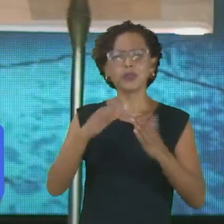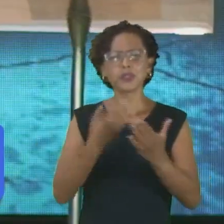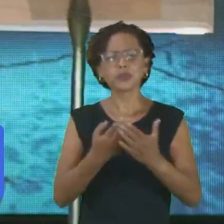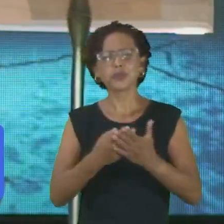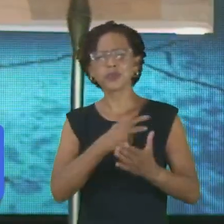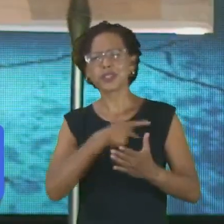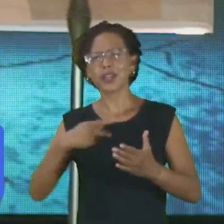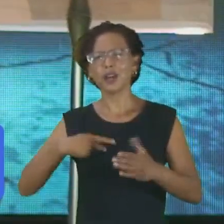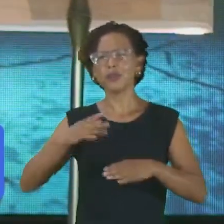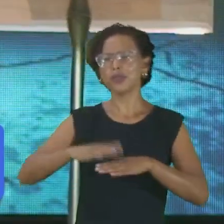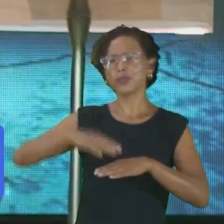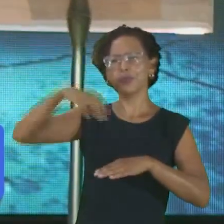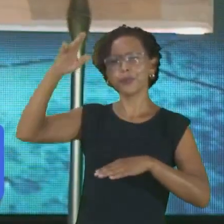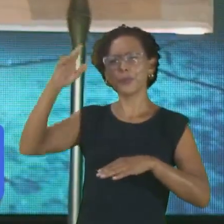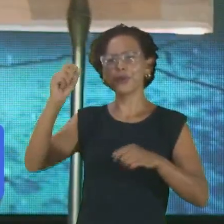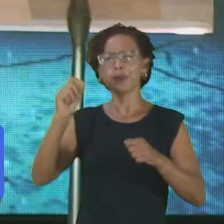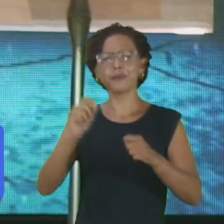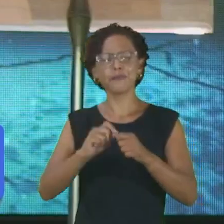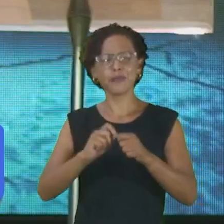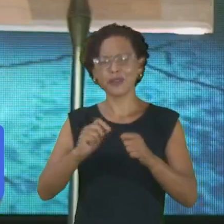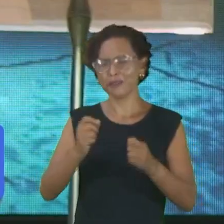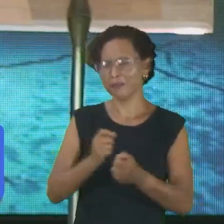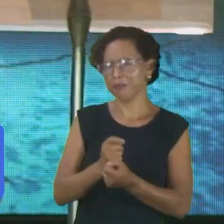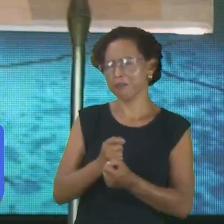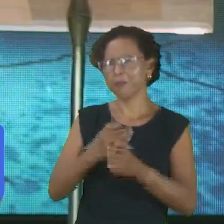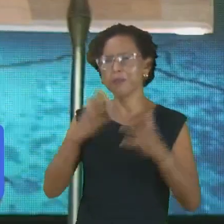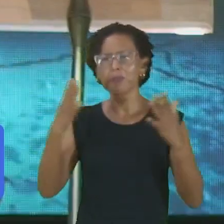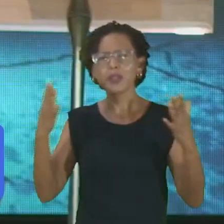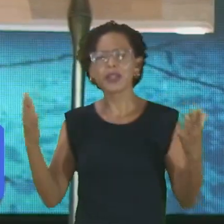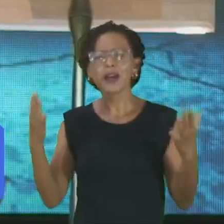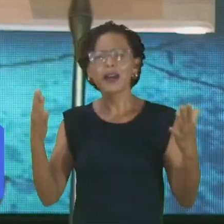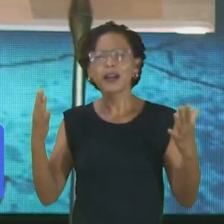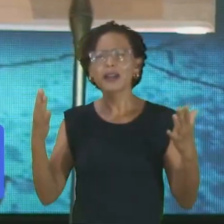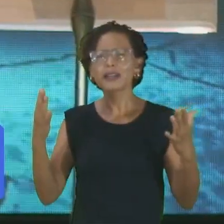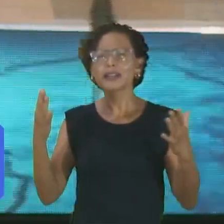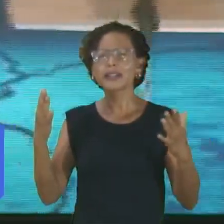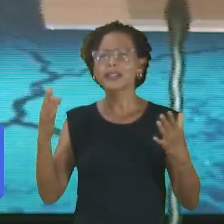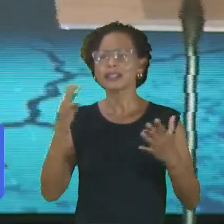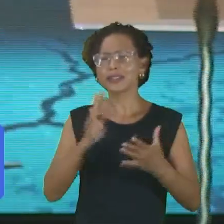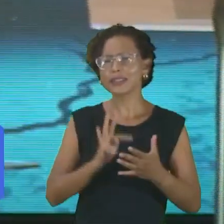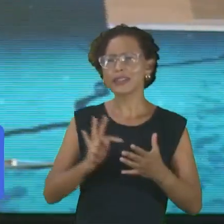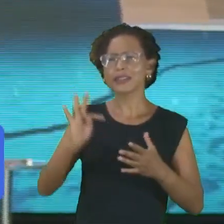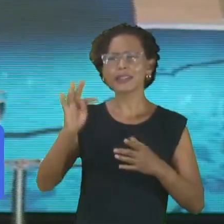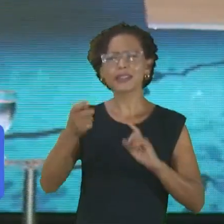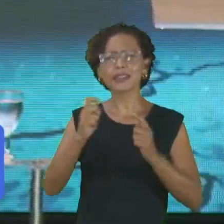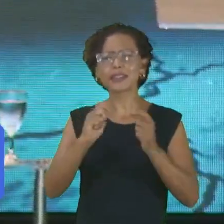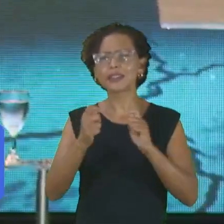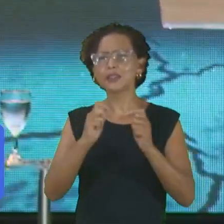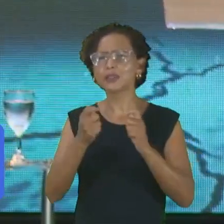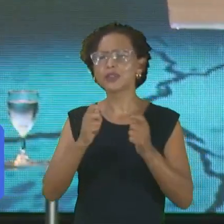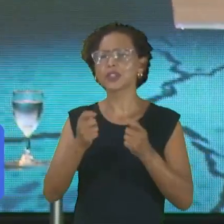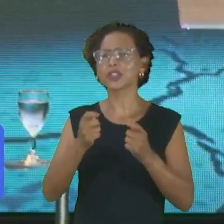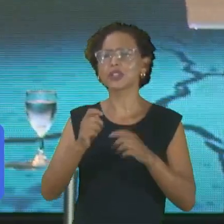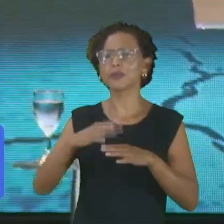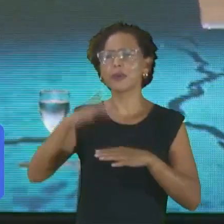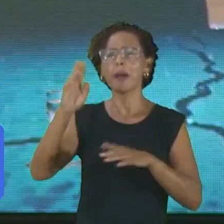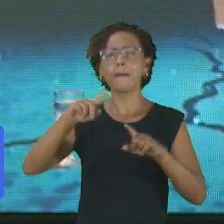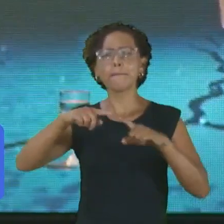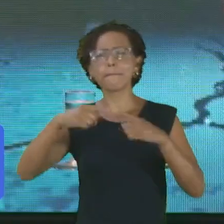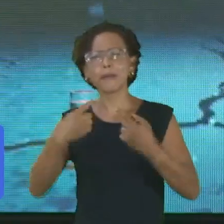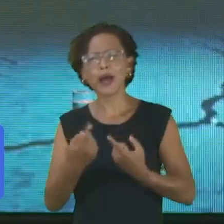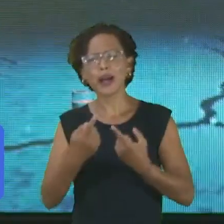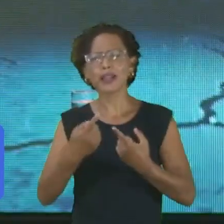quando nós vemos os milagres da tecnologia, mas nós vemos que a moral do homem, as pessoas ainda